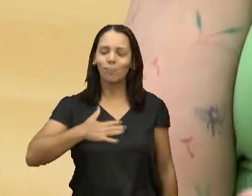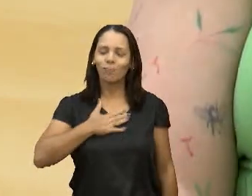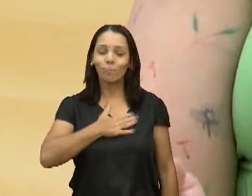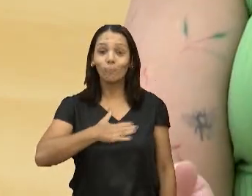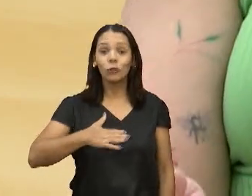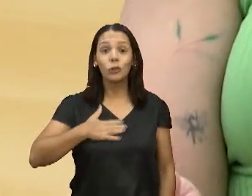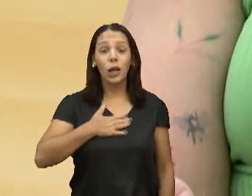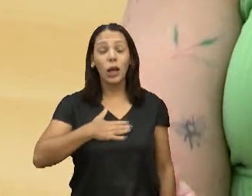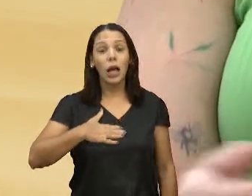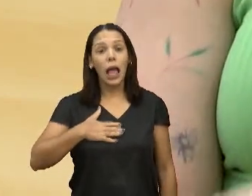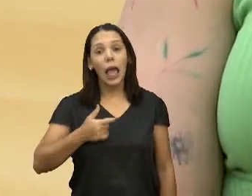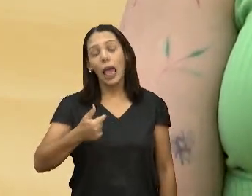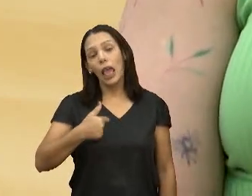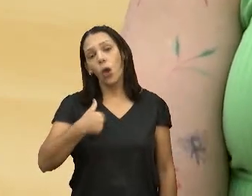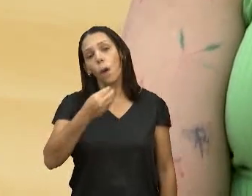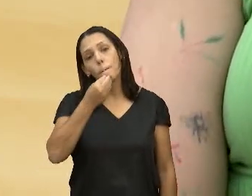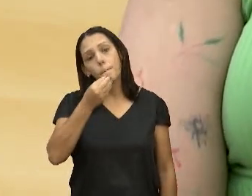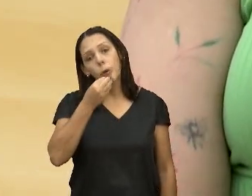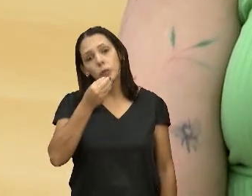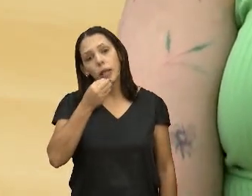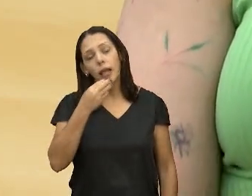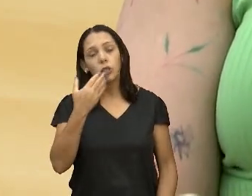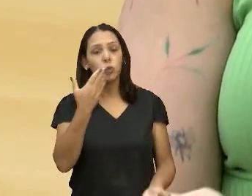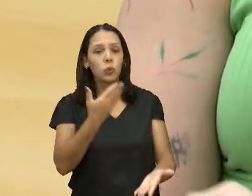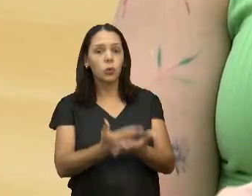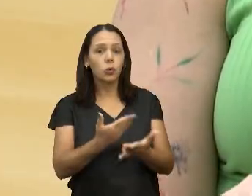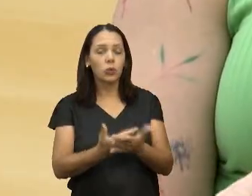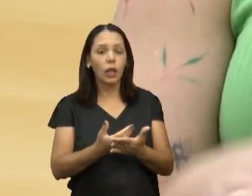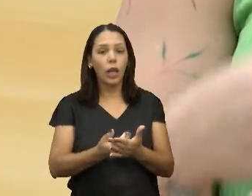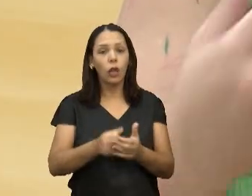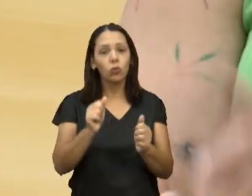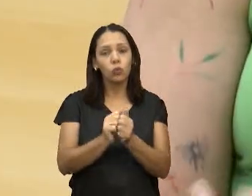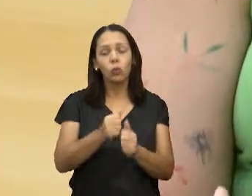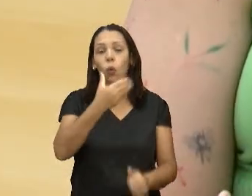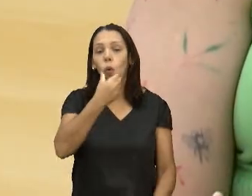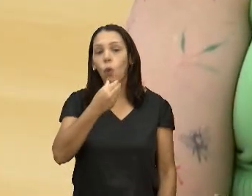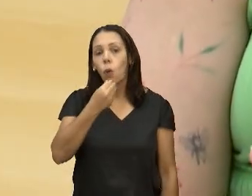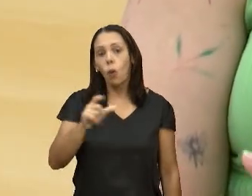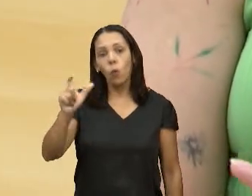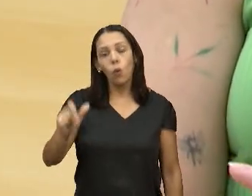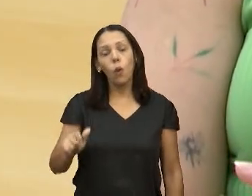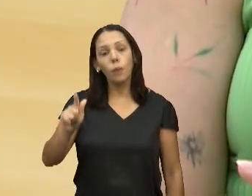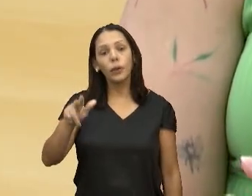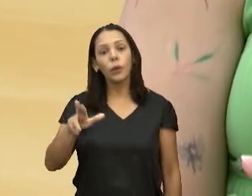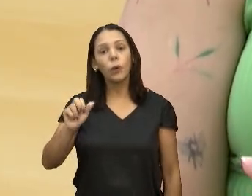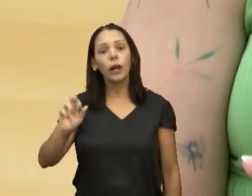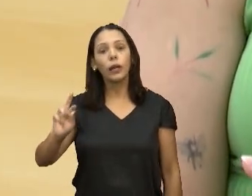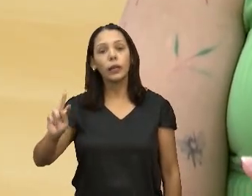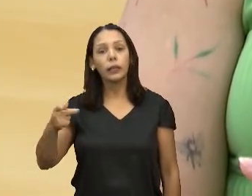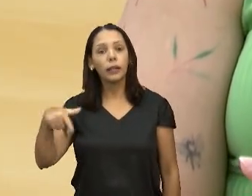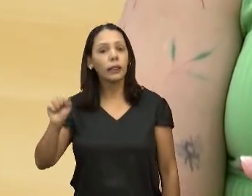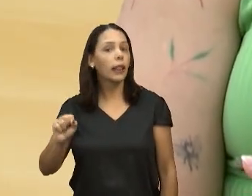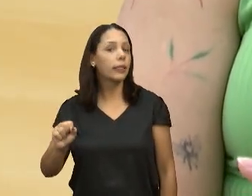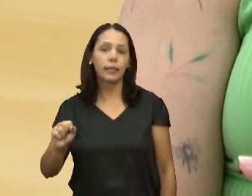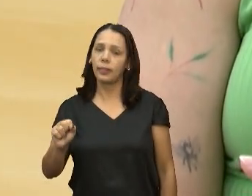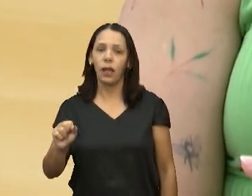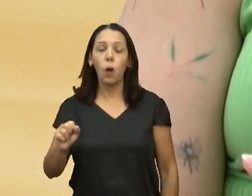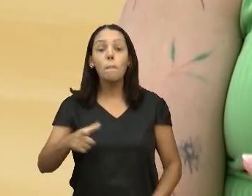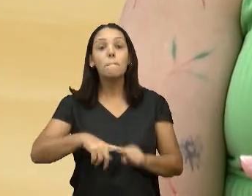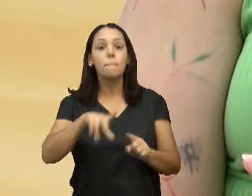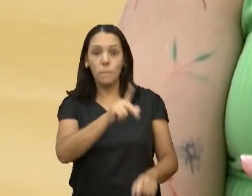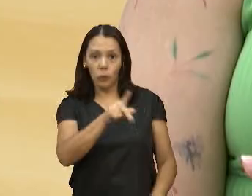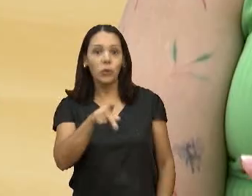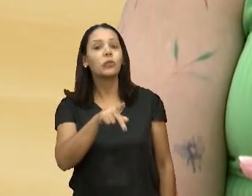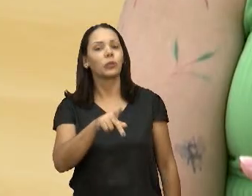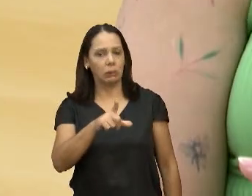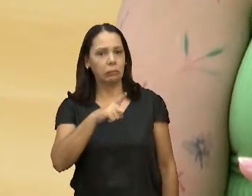contas, eu não tive a oportunidade de ter aula com o Guarana, mas os meus professores tiveram, e quando a gente está no meio da arte, a gente sempre